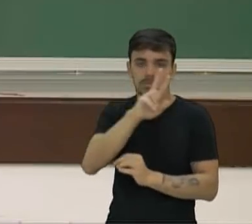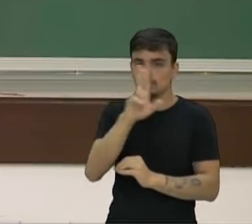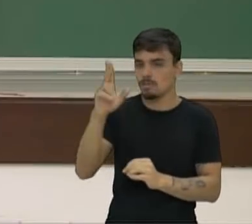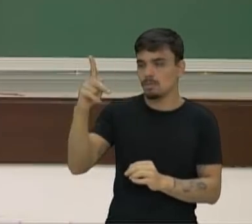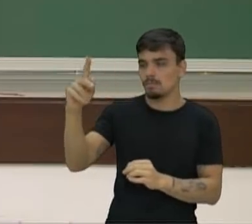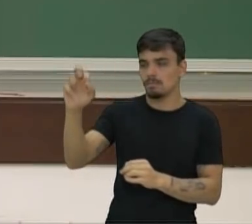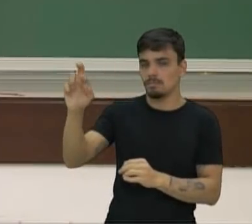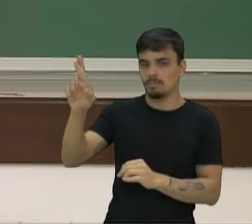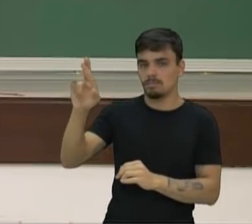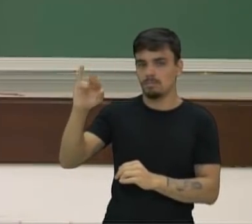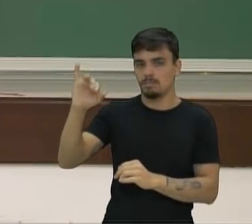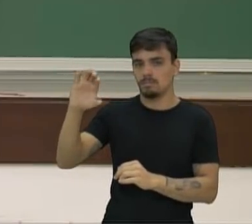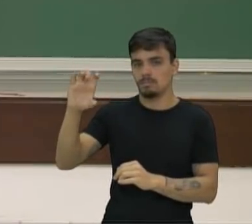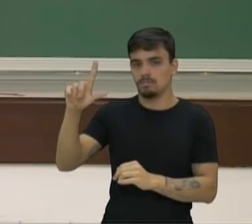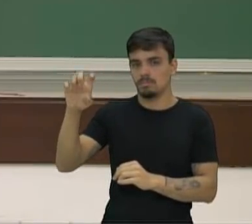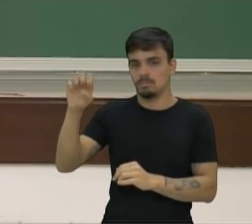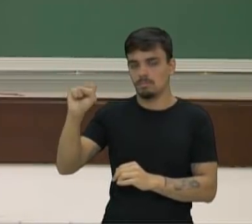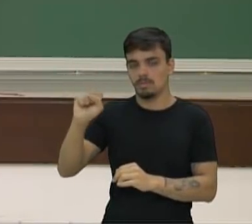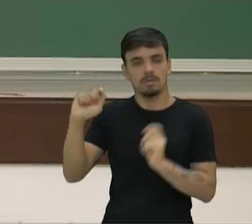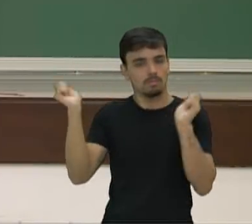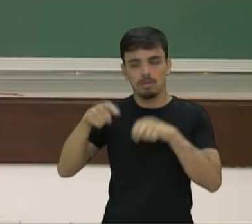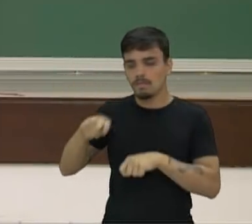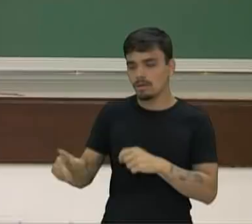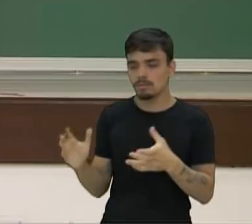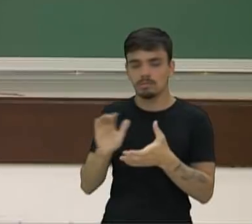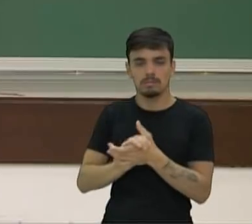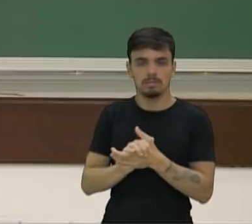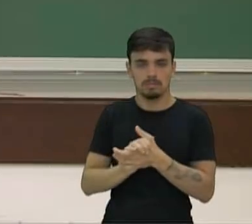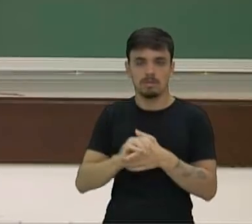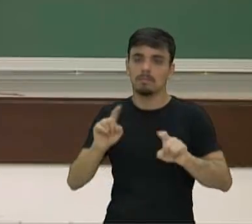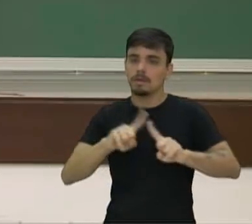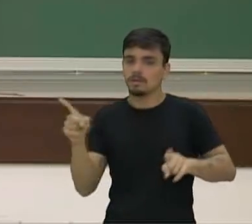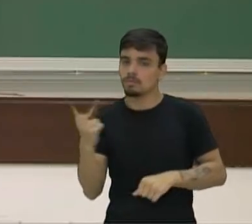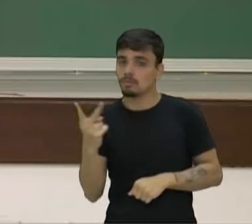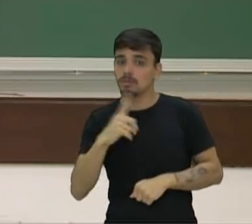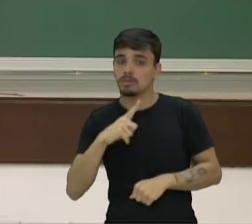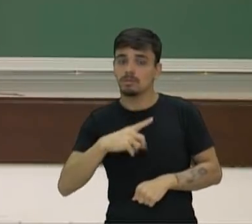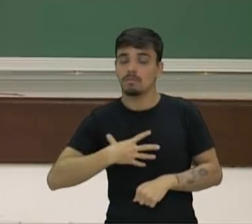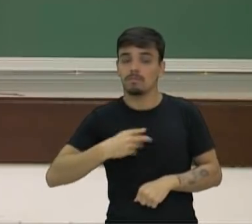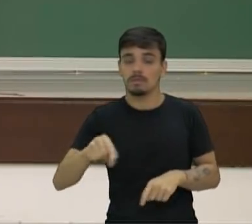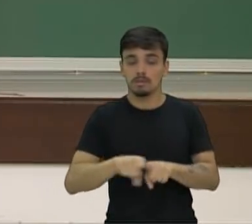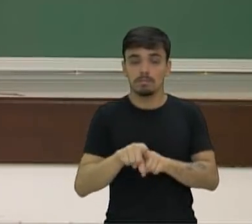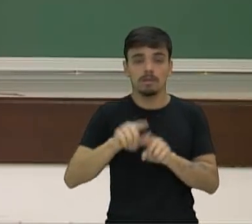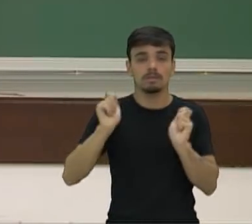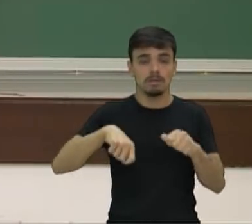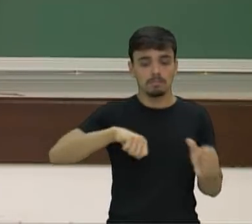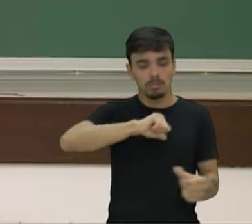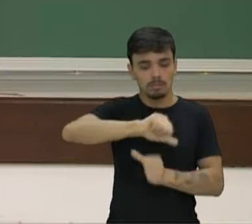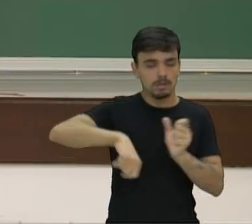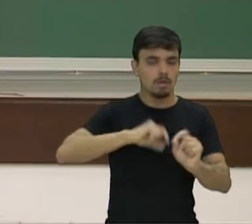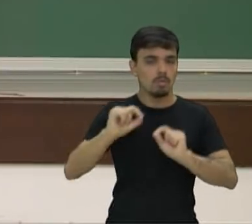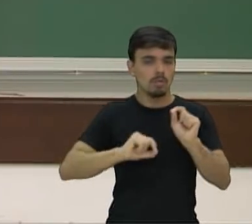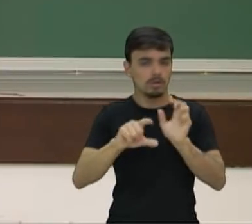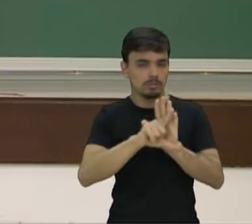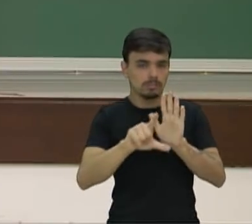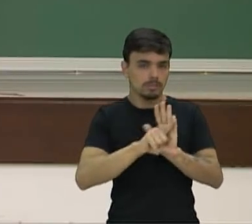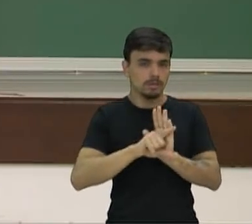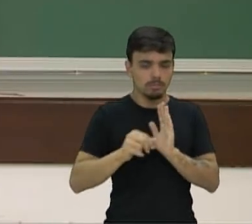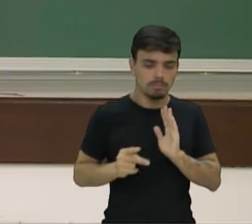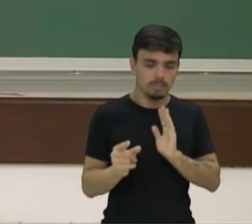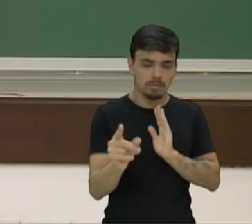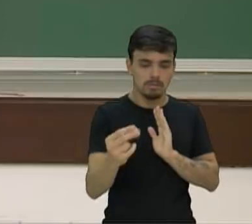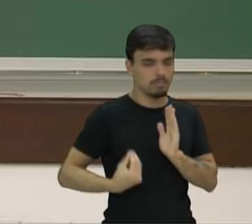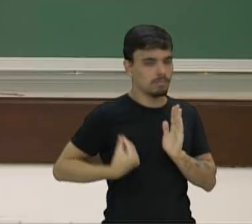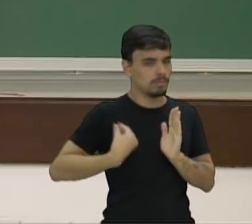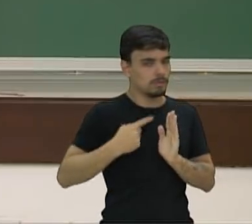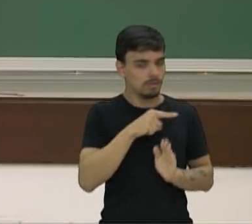Péricles. Ele não poderia casar com ela, inclusive tiveram filhos, e tiveram que mudar, inclusive, a Constituição durante a vida deles,